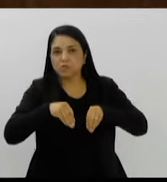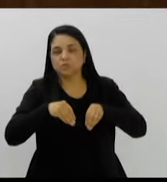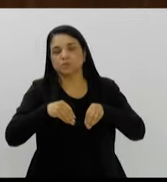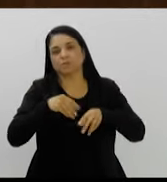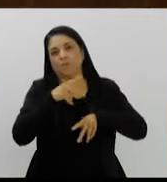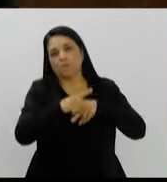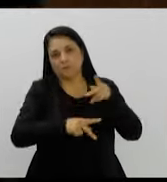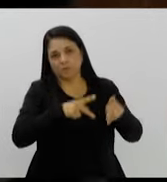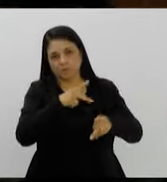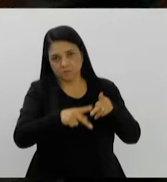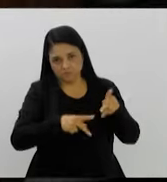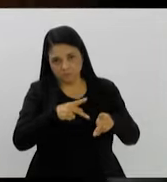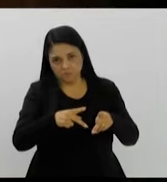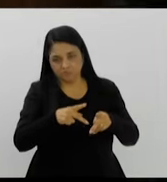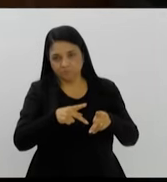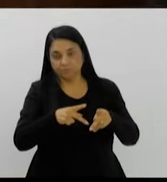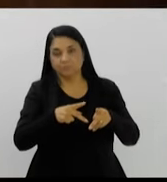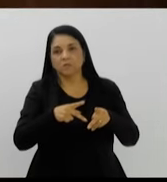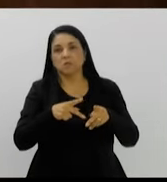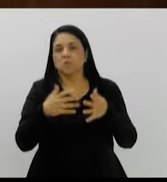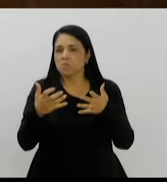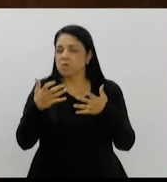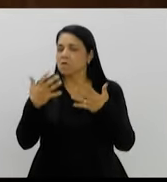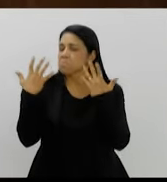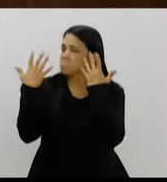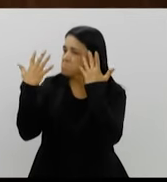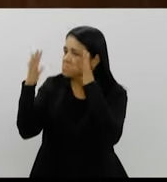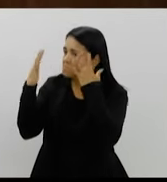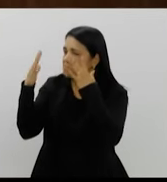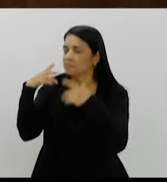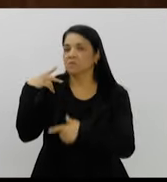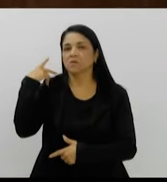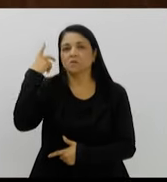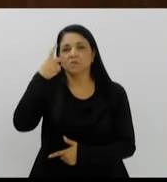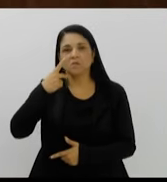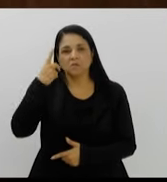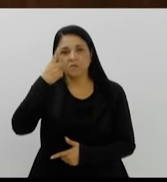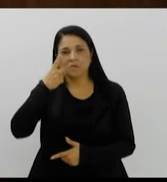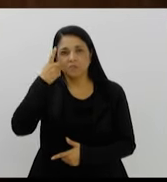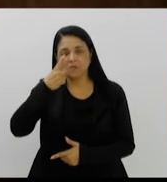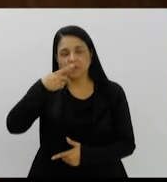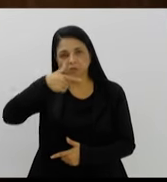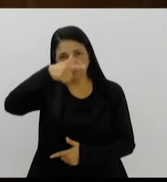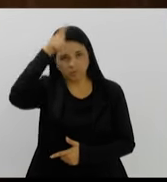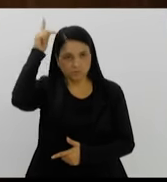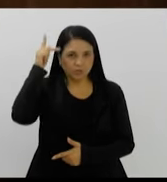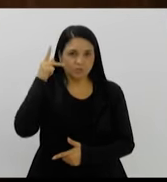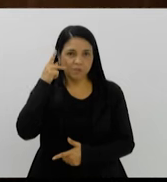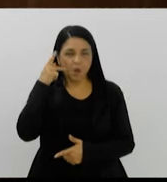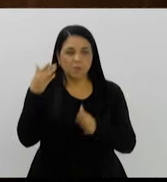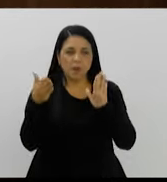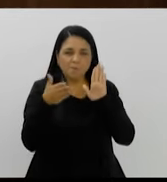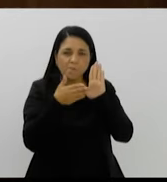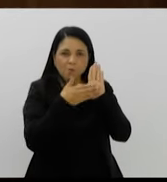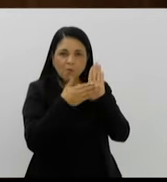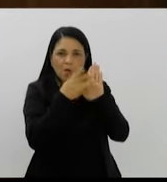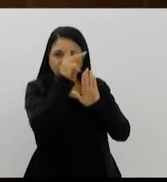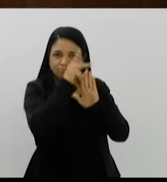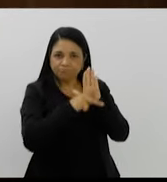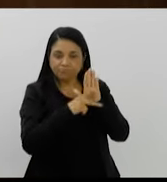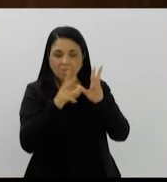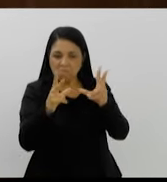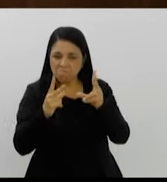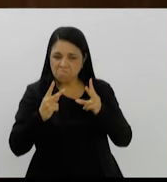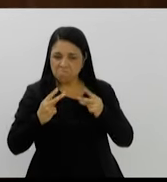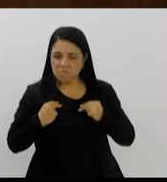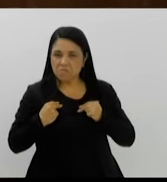gostaria aqui de parabenizar o nosso professor deputado Paulo por mais essa proposição meritória